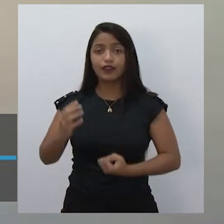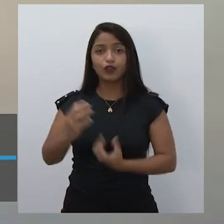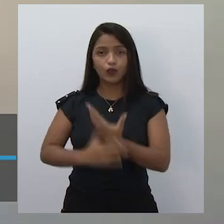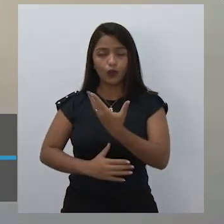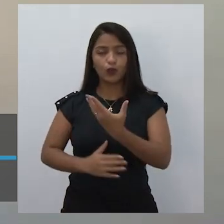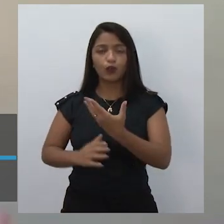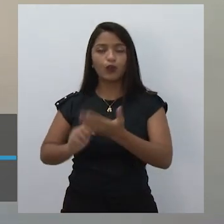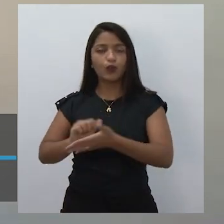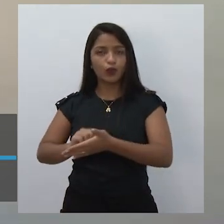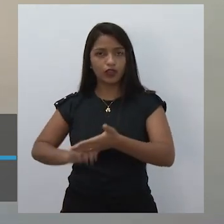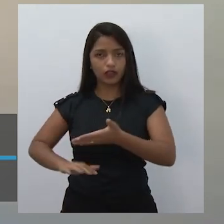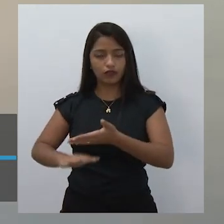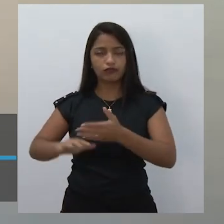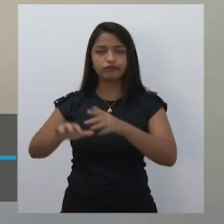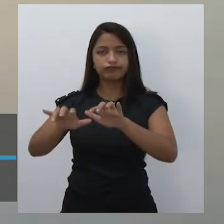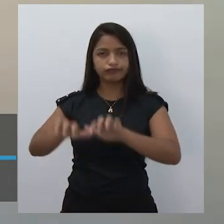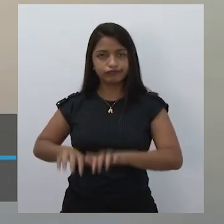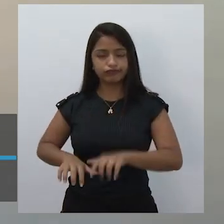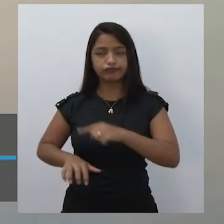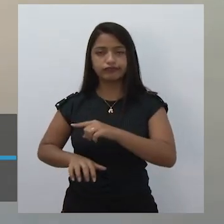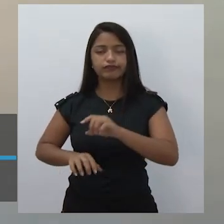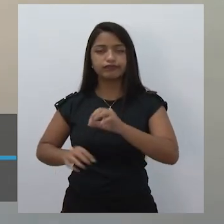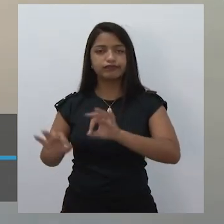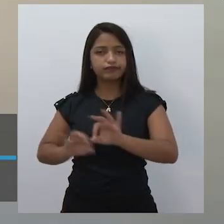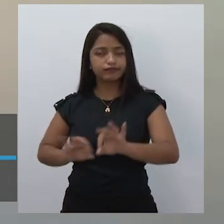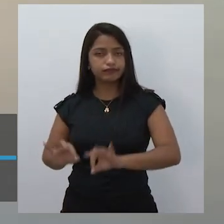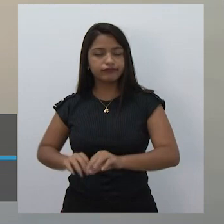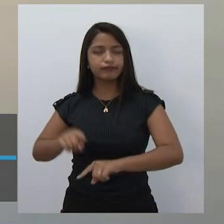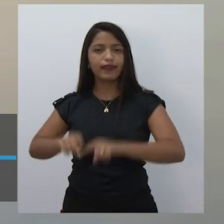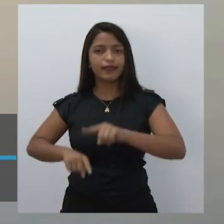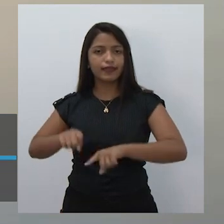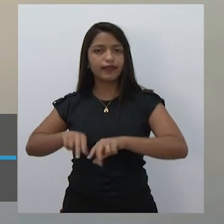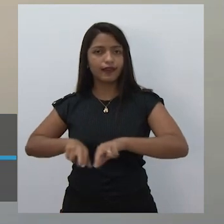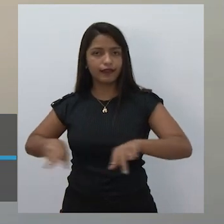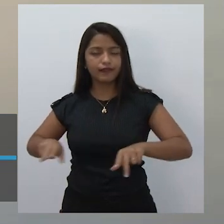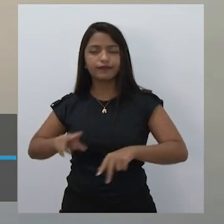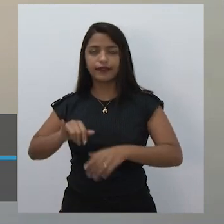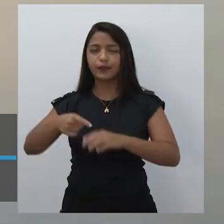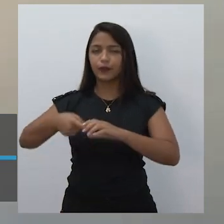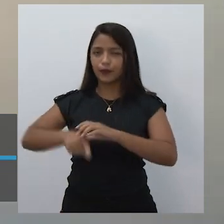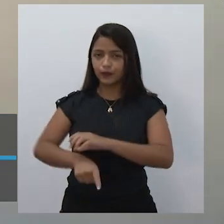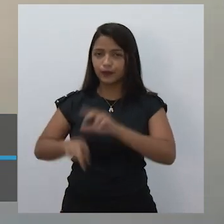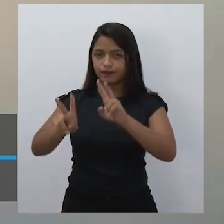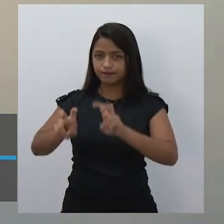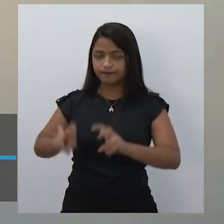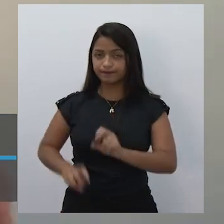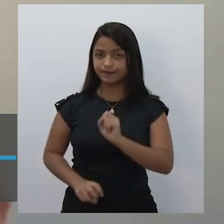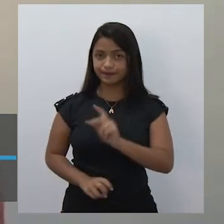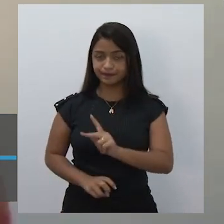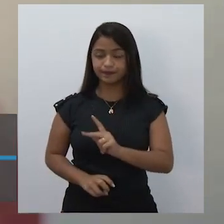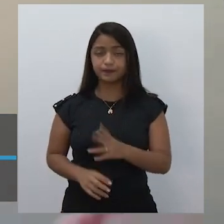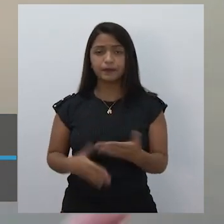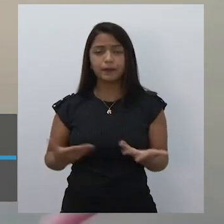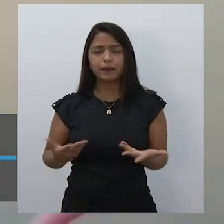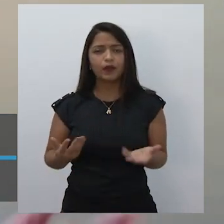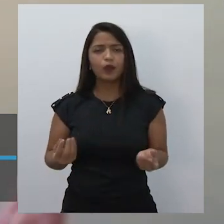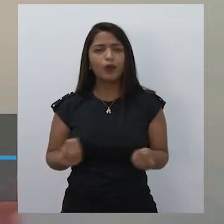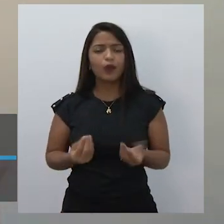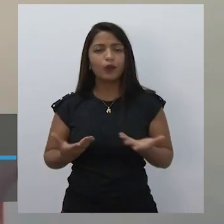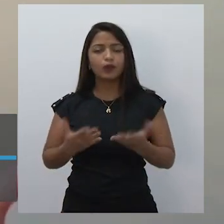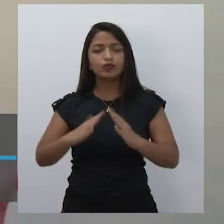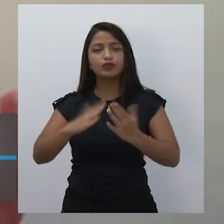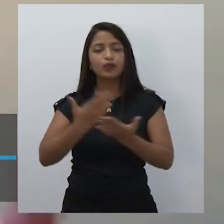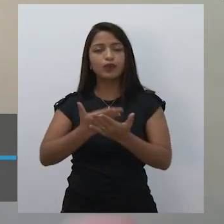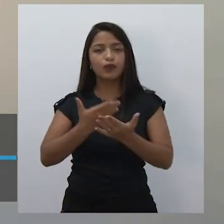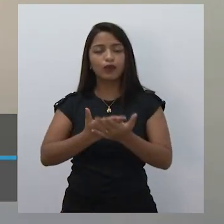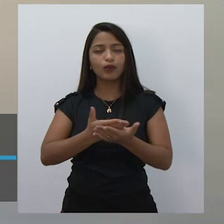desenvolveu o currículo, que está construindo o material, a gente vai aprofundar um pouquinho nesse assunto. Mas como isso vai rodar na escola?